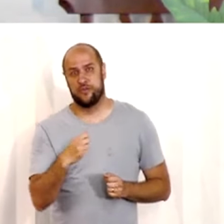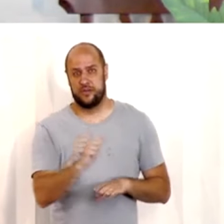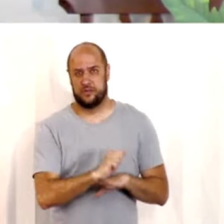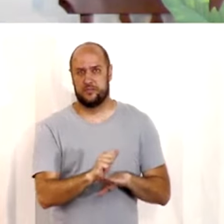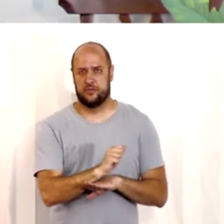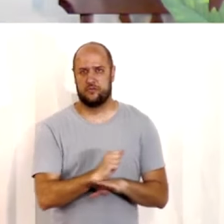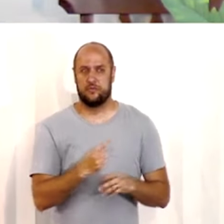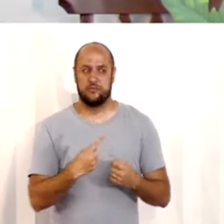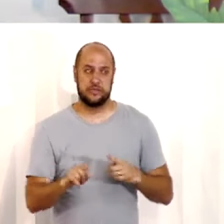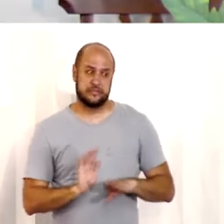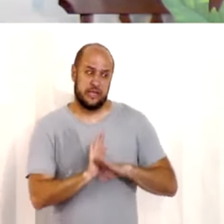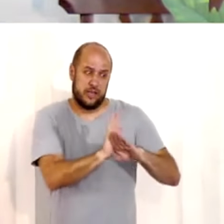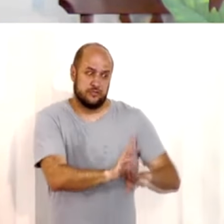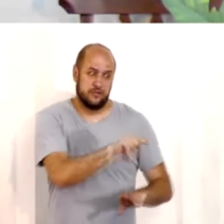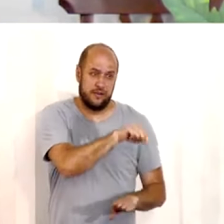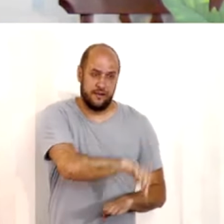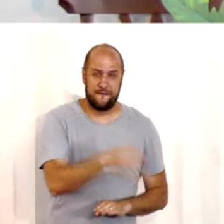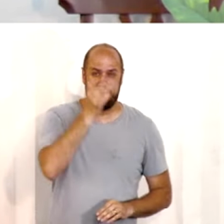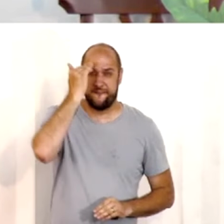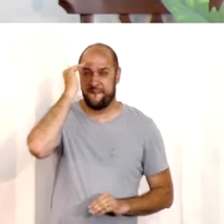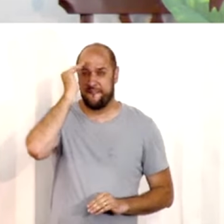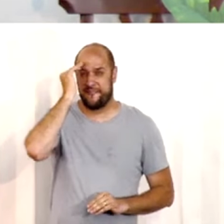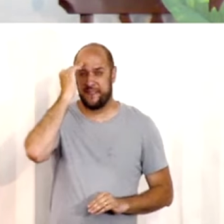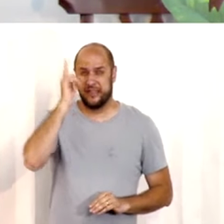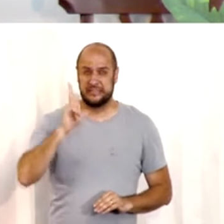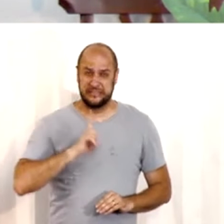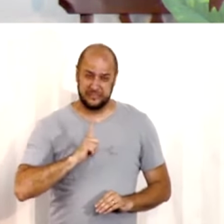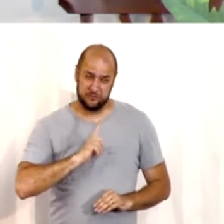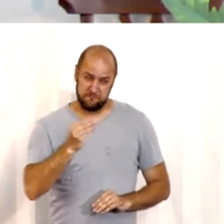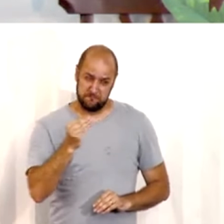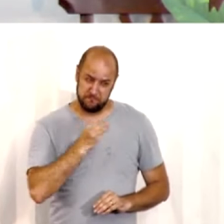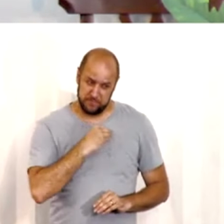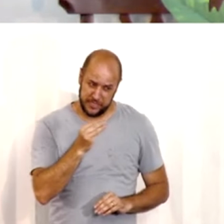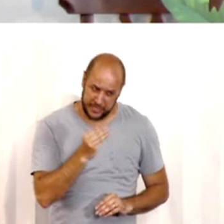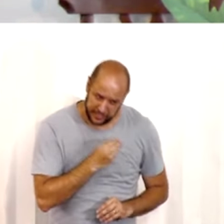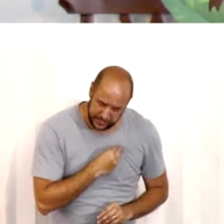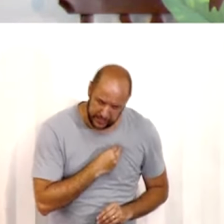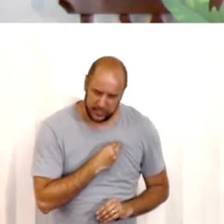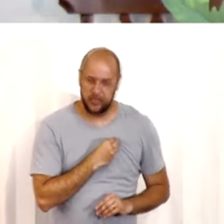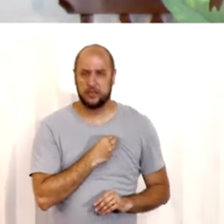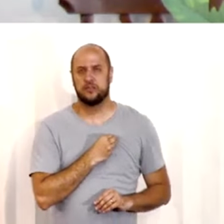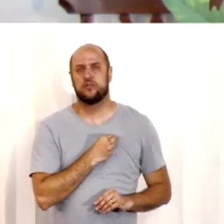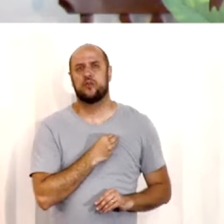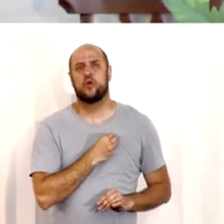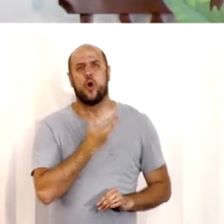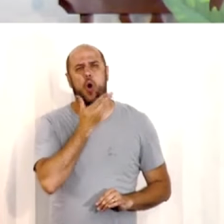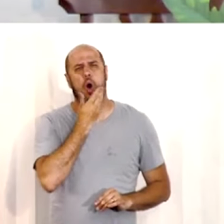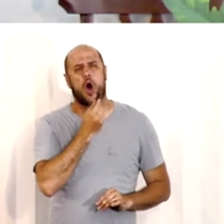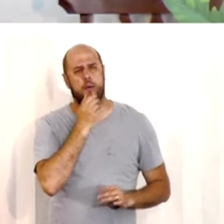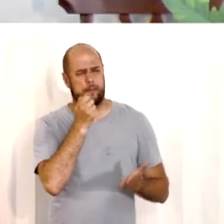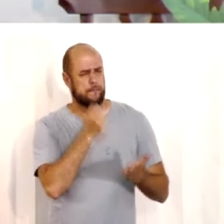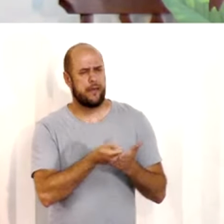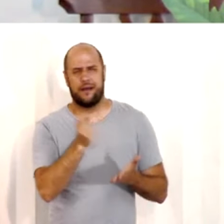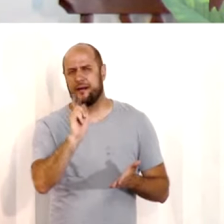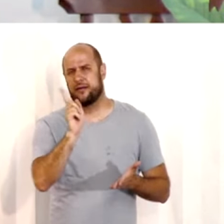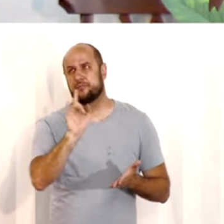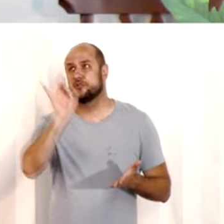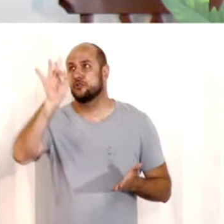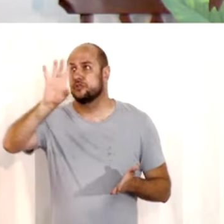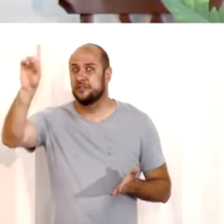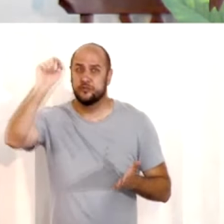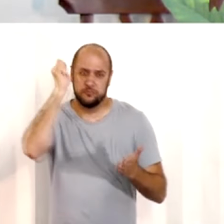Abraão a compreender que tinha um pecado que o homem não conseguia pagar e que só Deus poderia